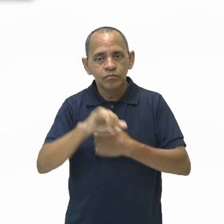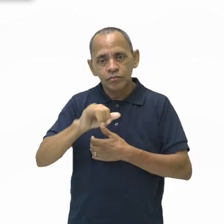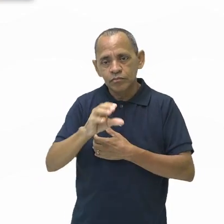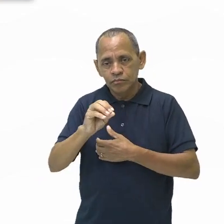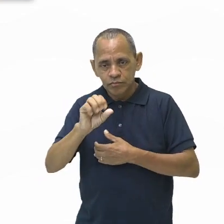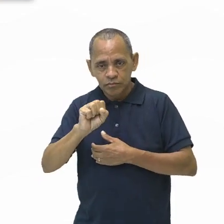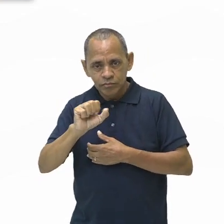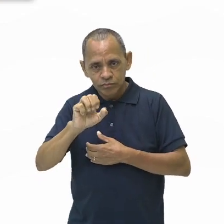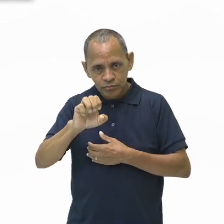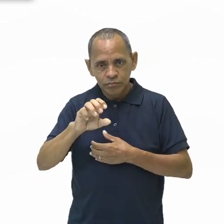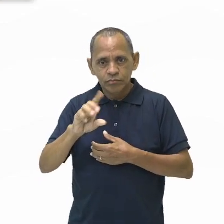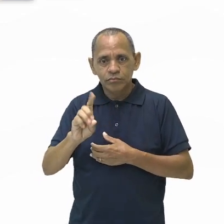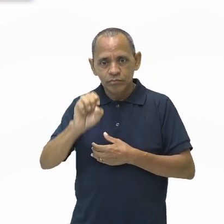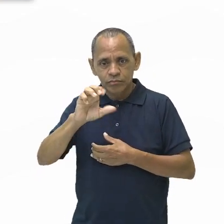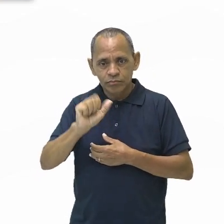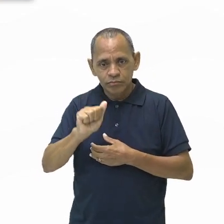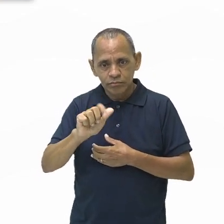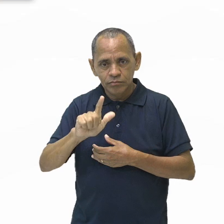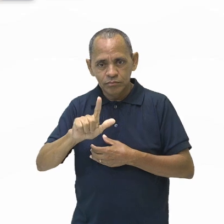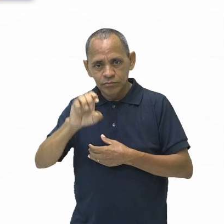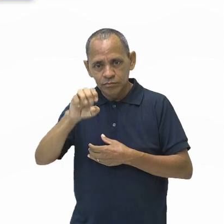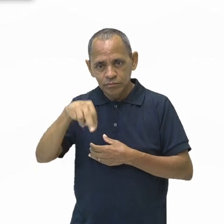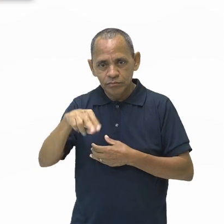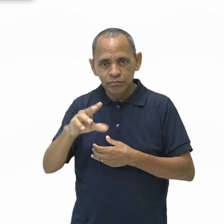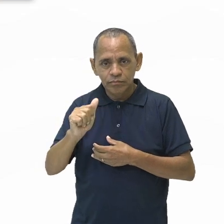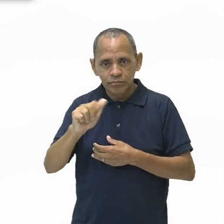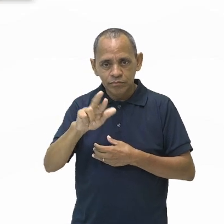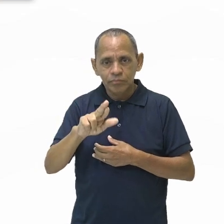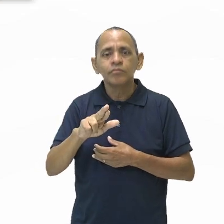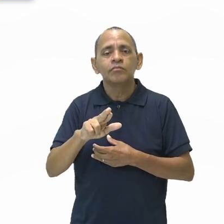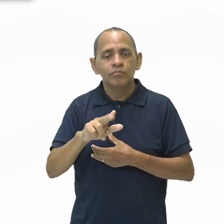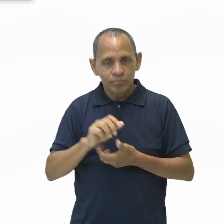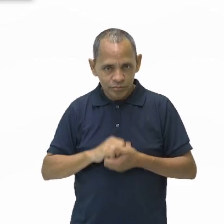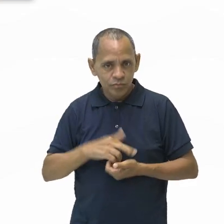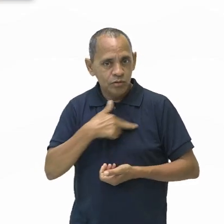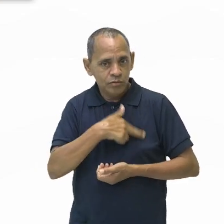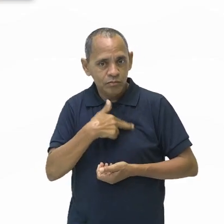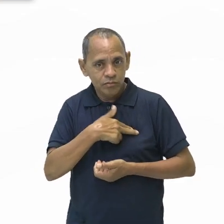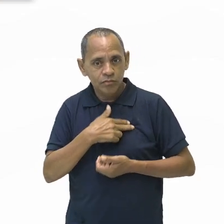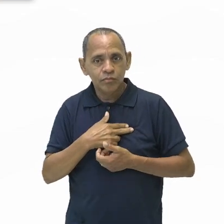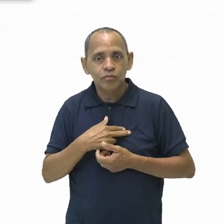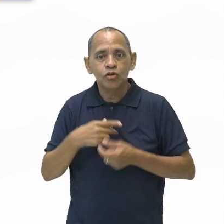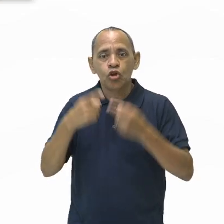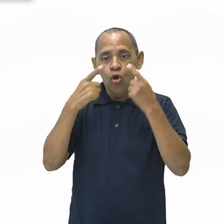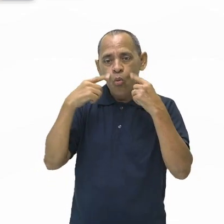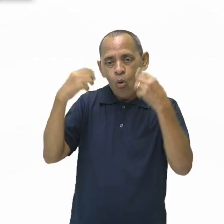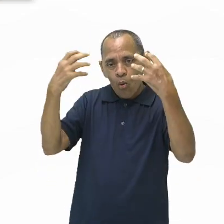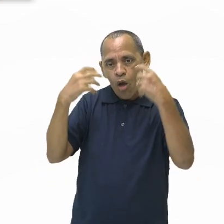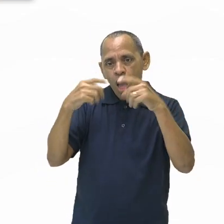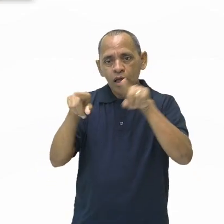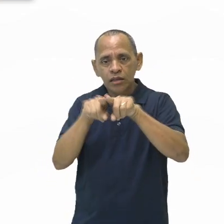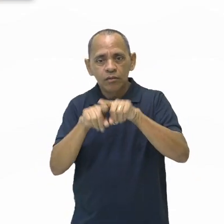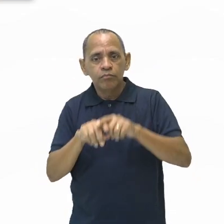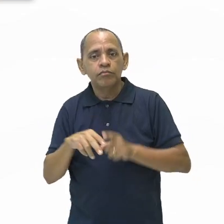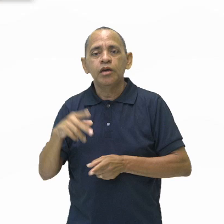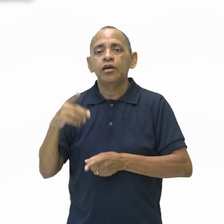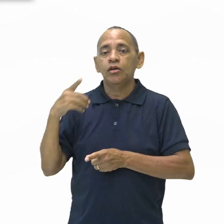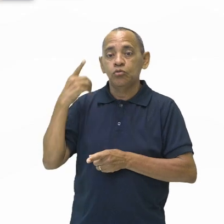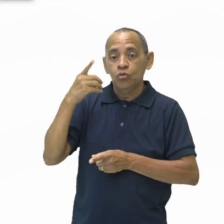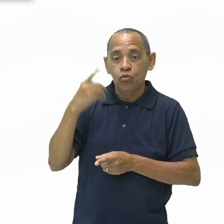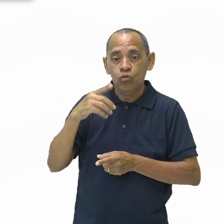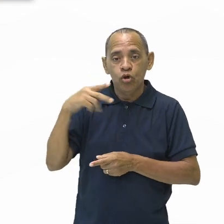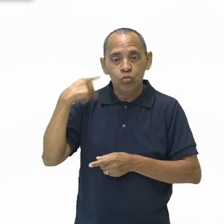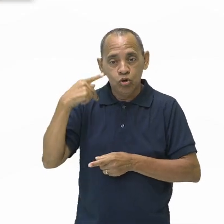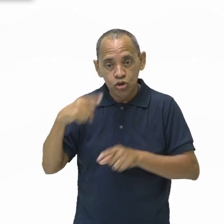de Alencar. Ele foi um romancista, dramaturgo, jornalista, advogado, político